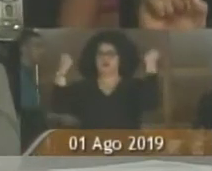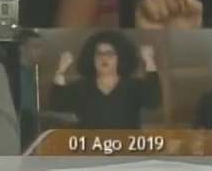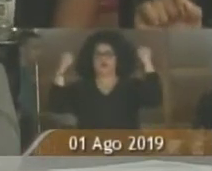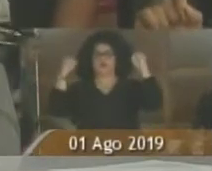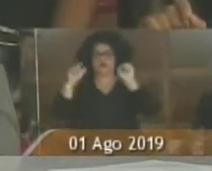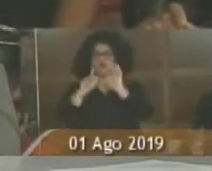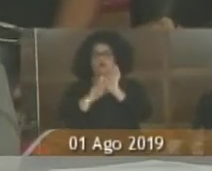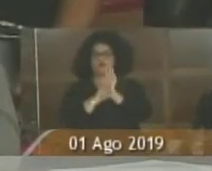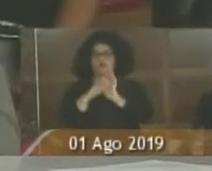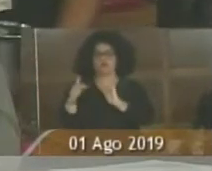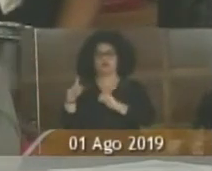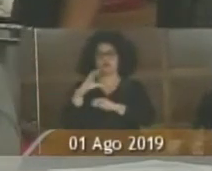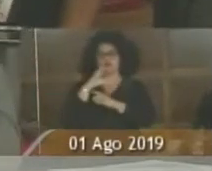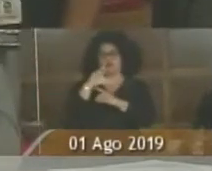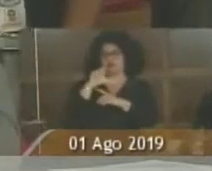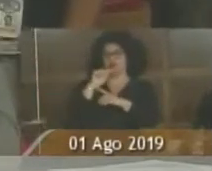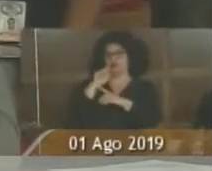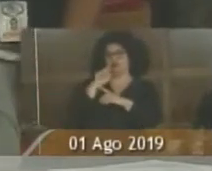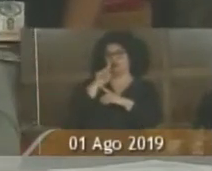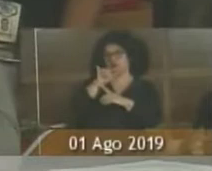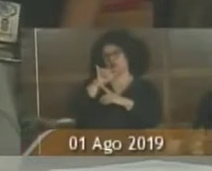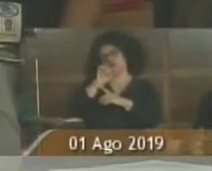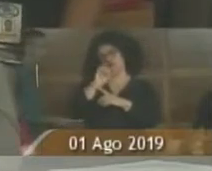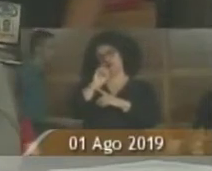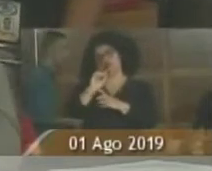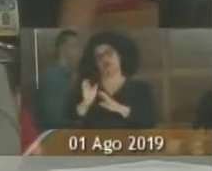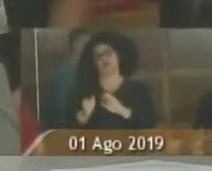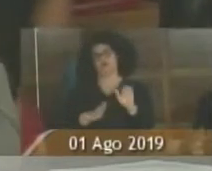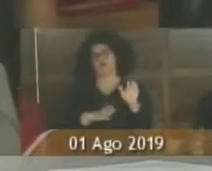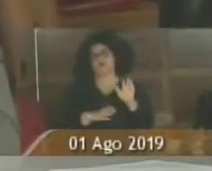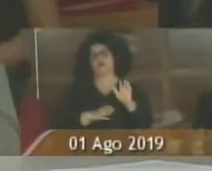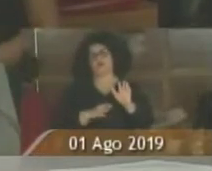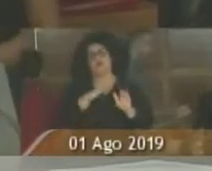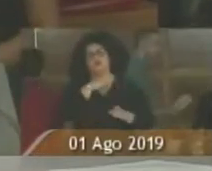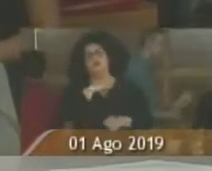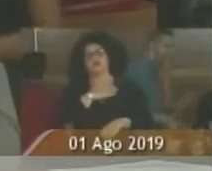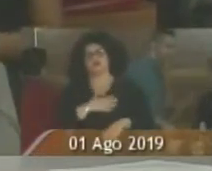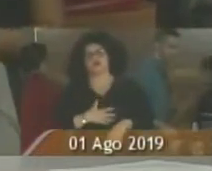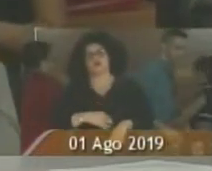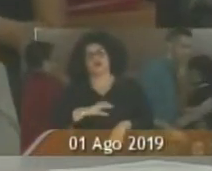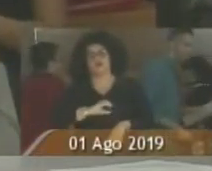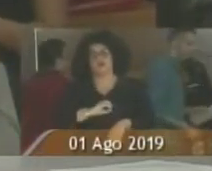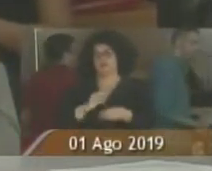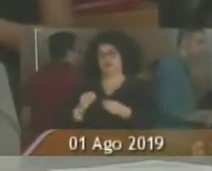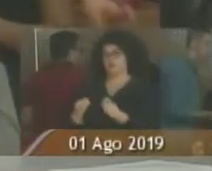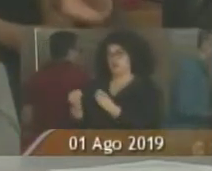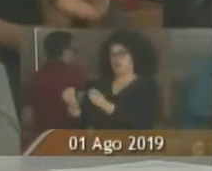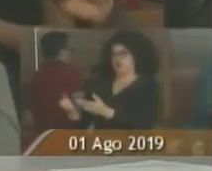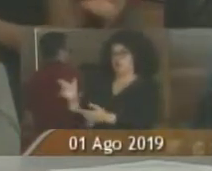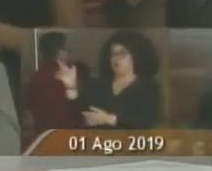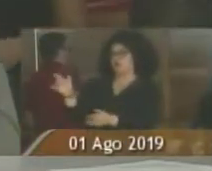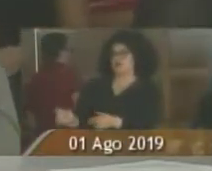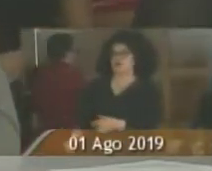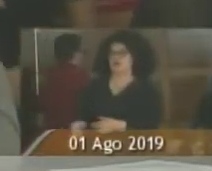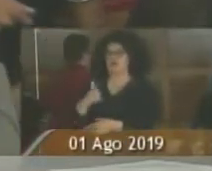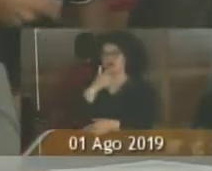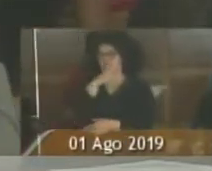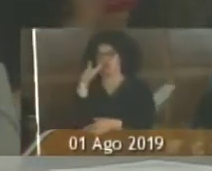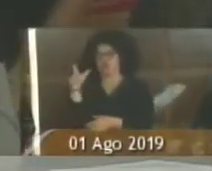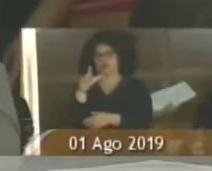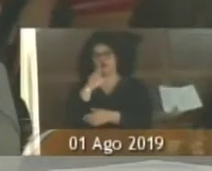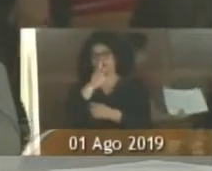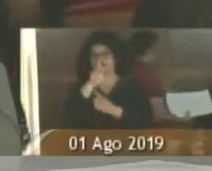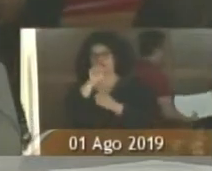de Brito ao senhor Lauro de Oliveira Santana. Projeto de decreto legislativo concedendo a medalha honorífica a mérito Lopes Trovão à